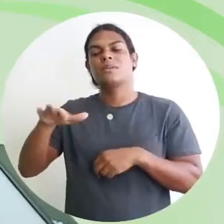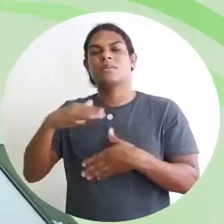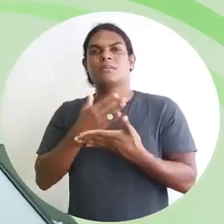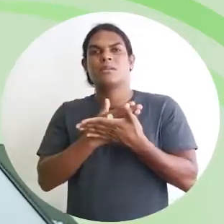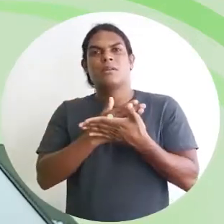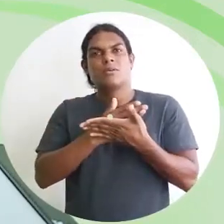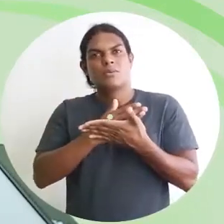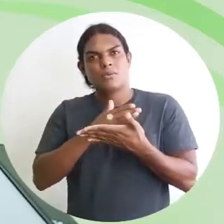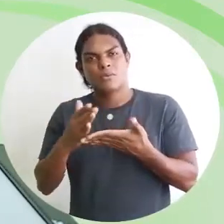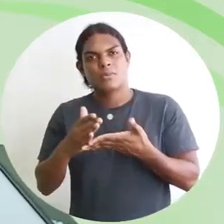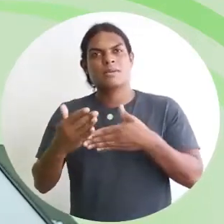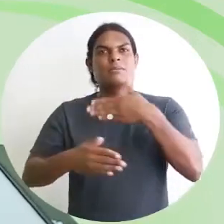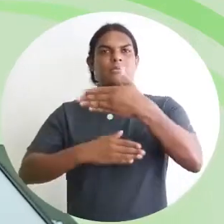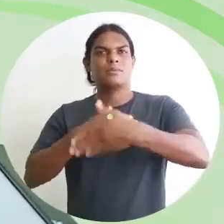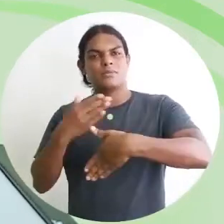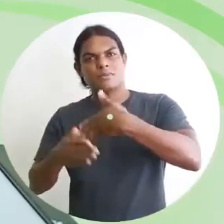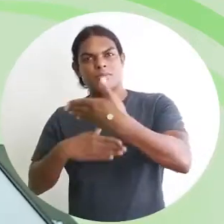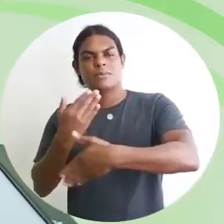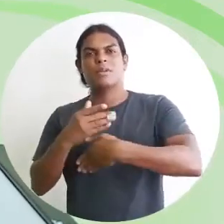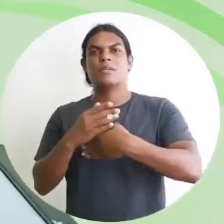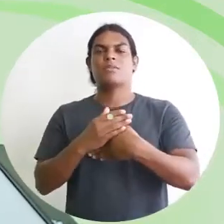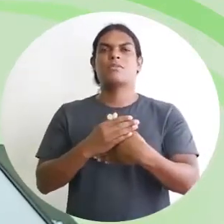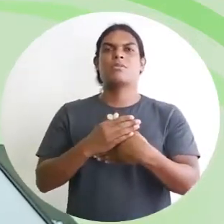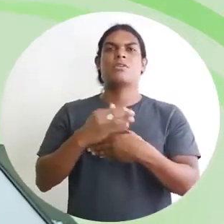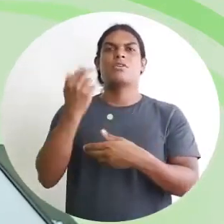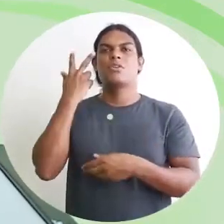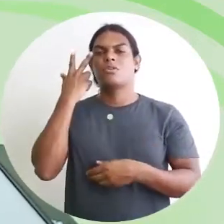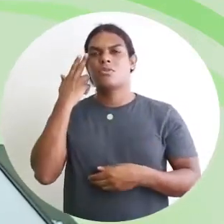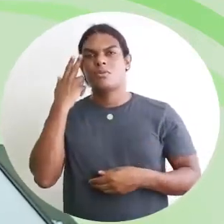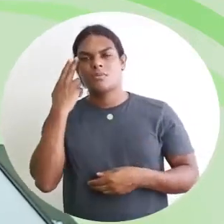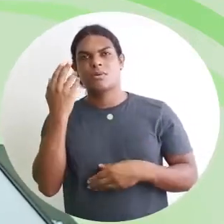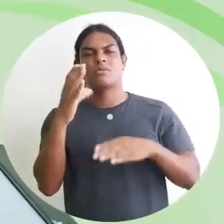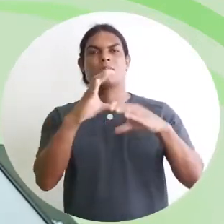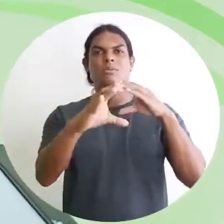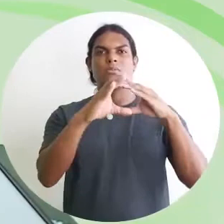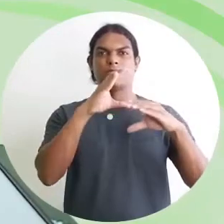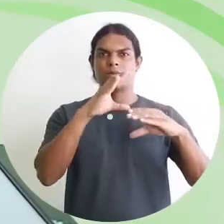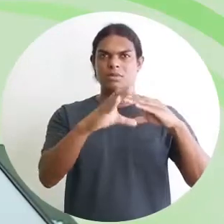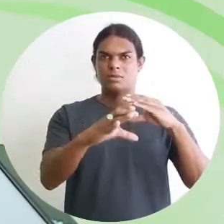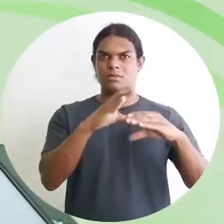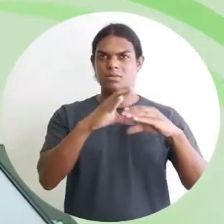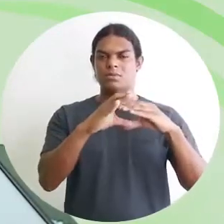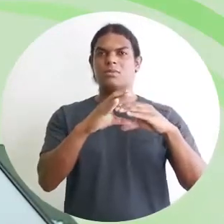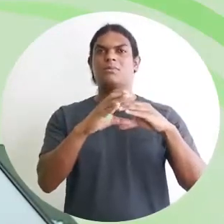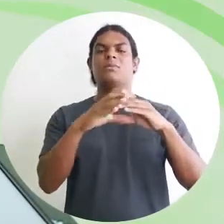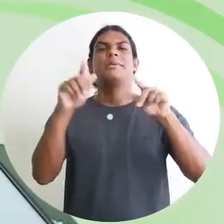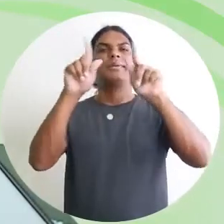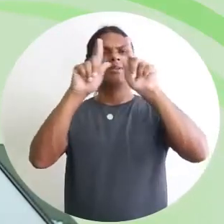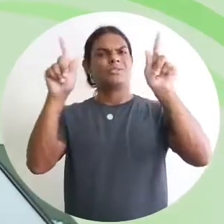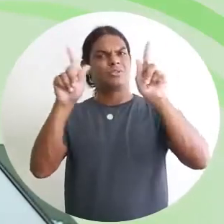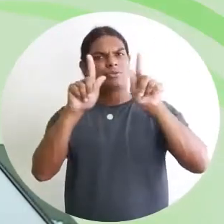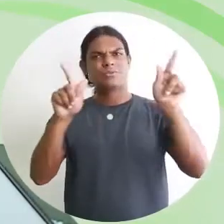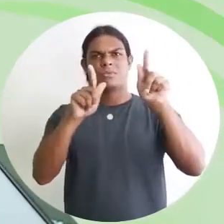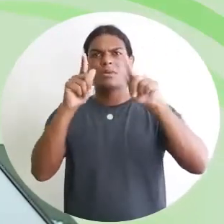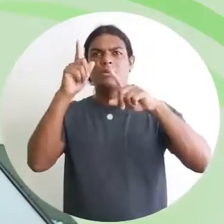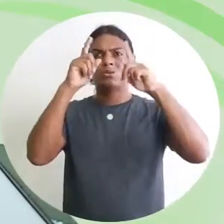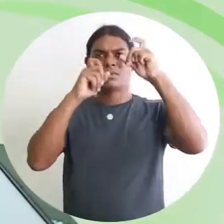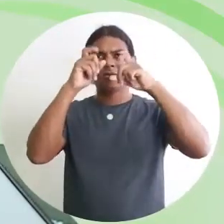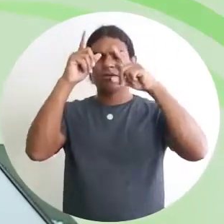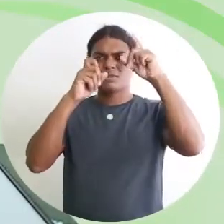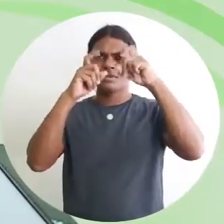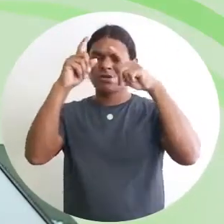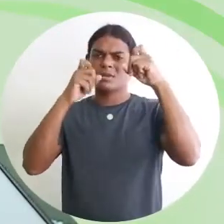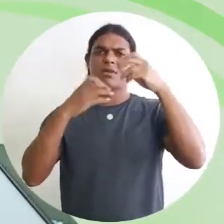processo do desenvolvimento normal de comunicação através da linguagem não verbal, voltando gestual, expressão